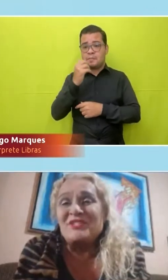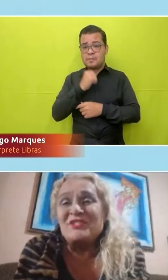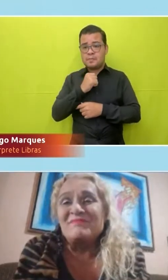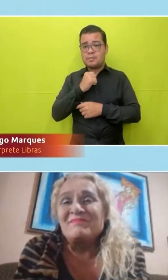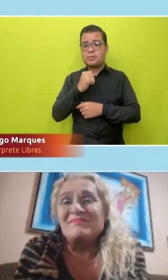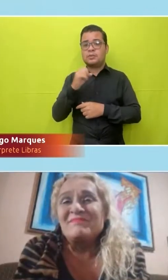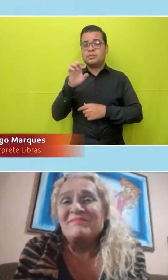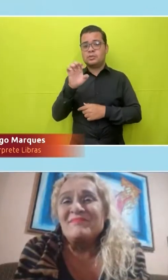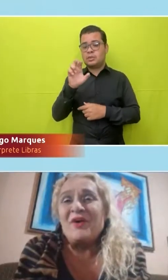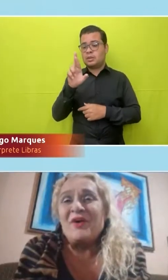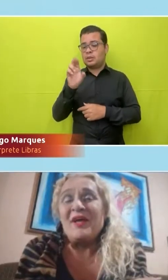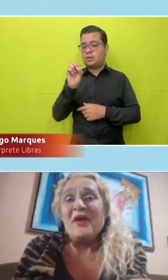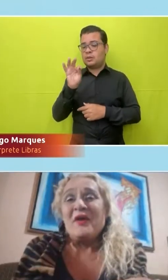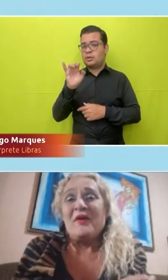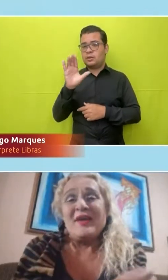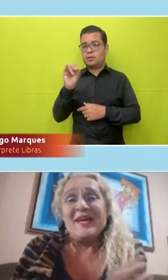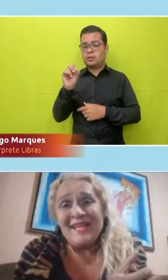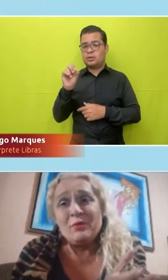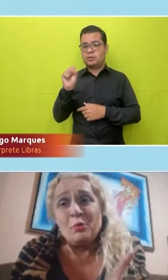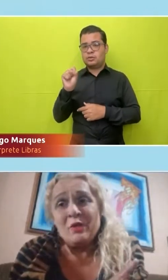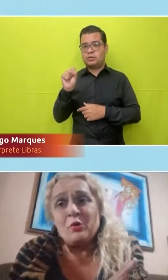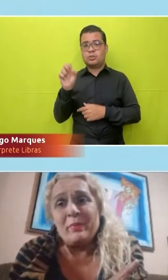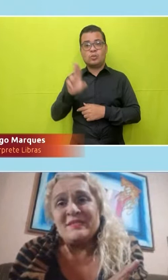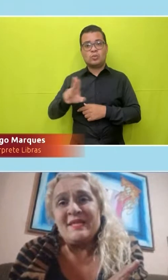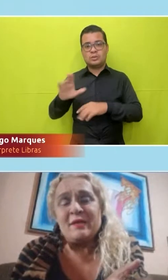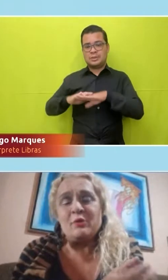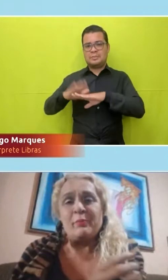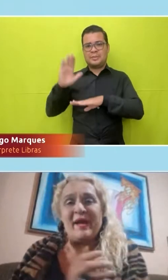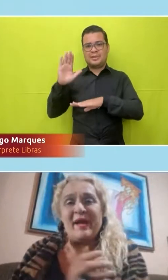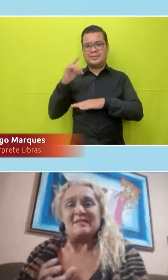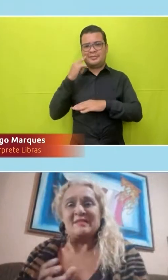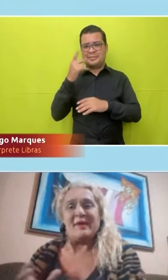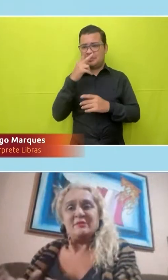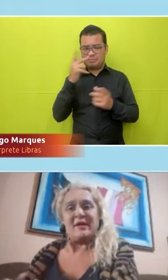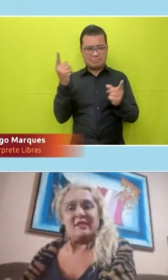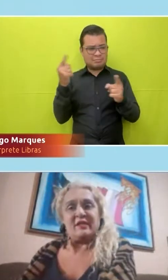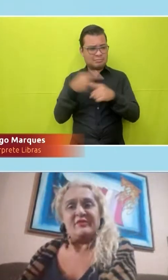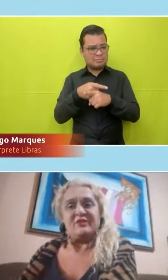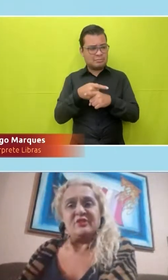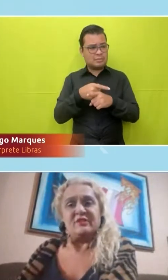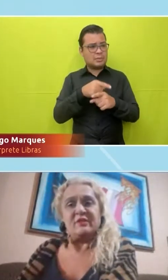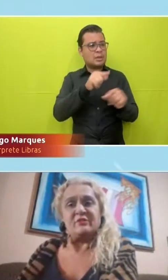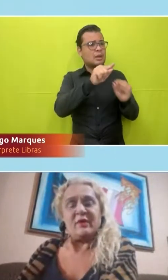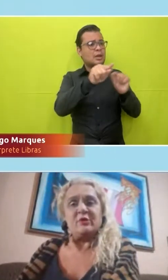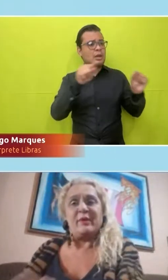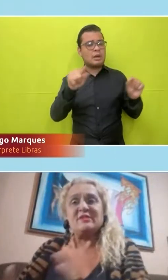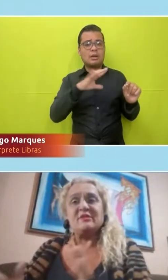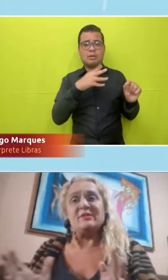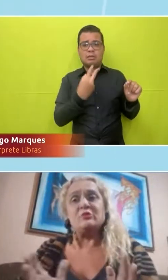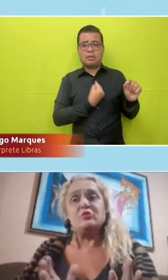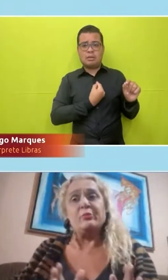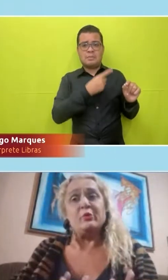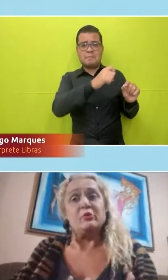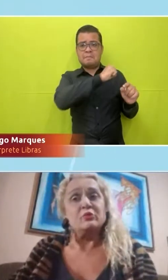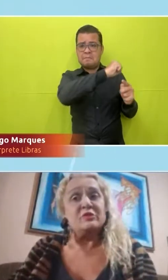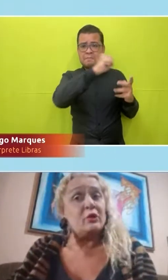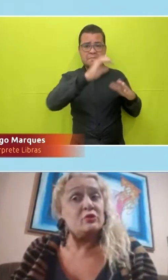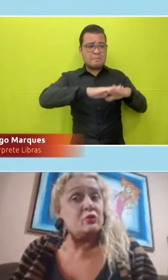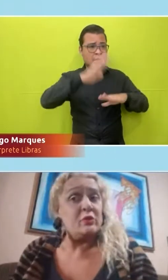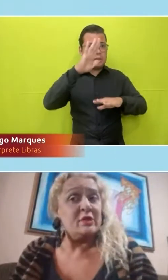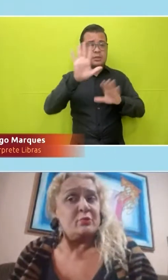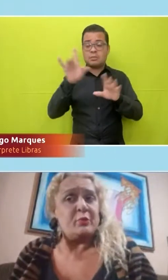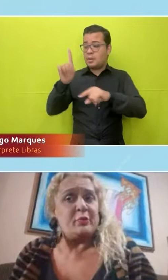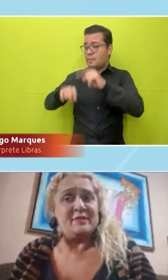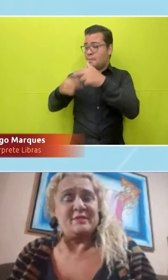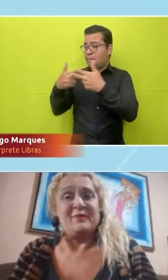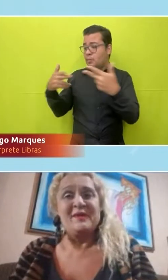internet. Olha, é antagônico pensar que um país que mais mata travestis e transexuais é o país que mais consome produtos eróticos por